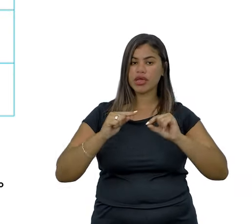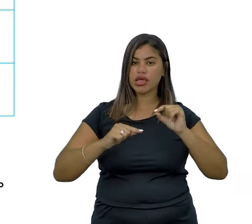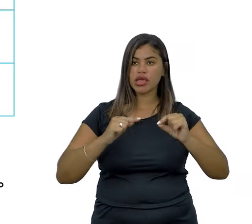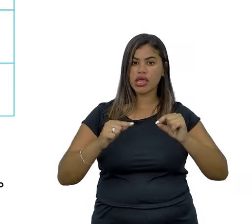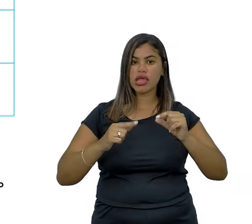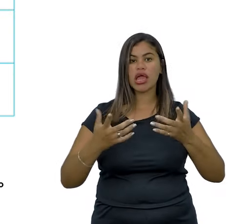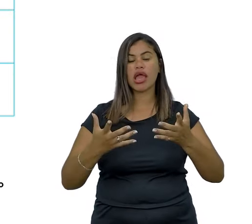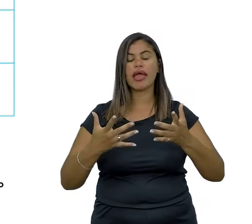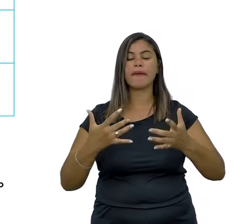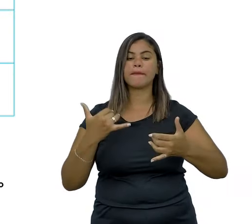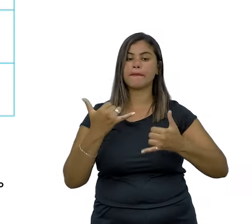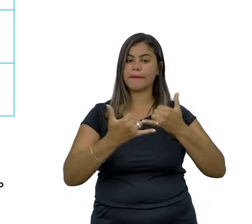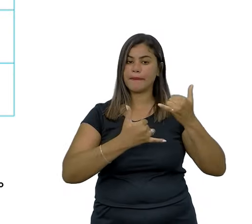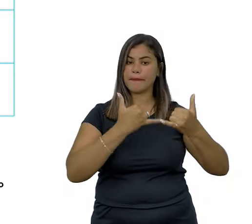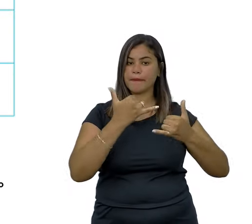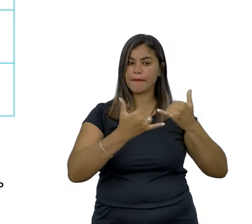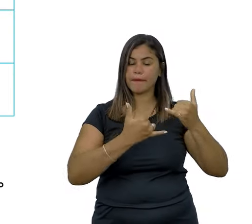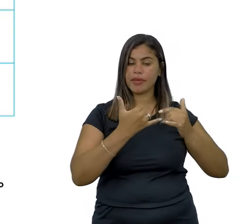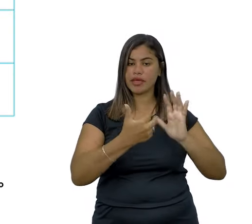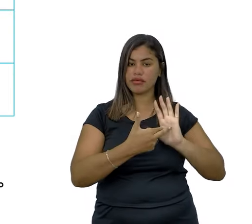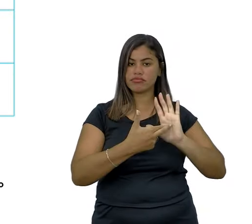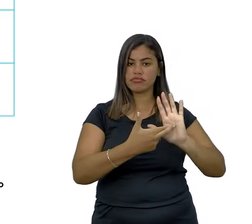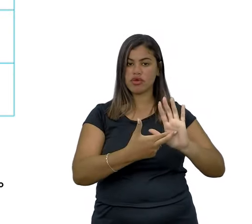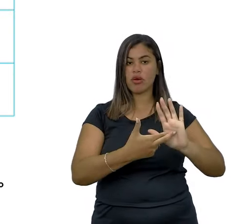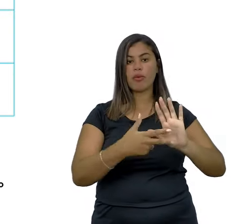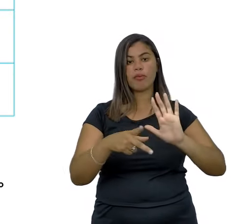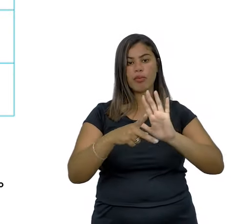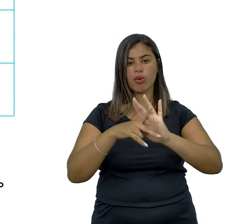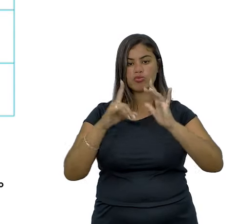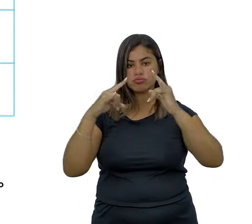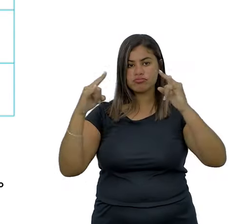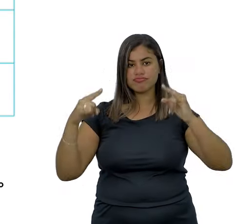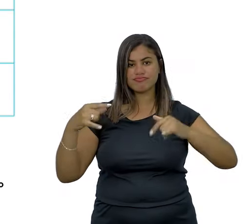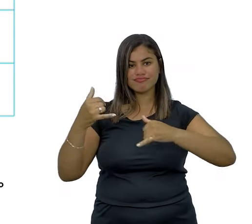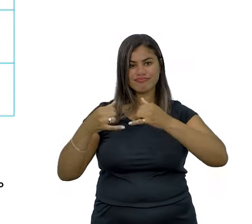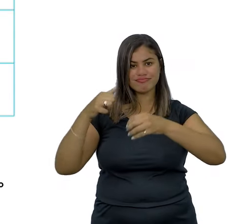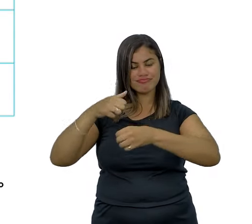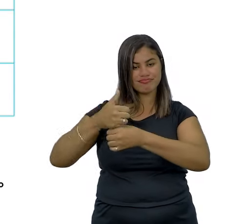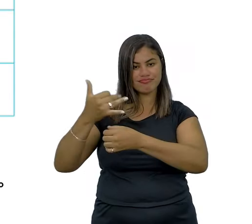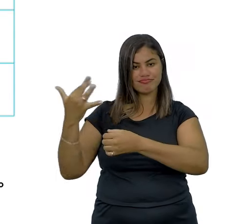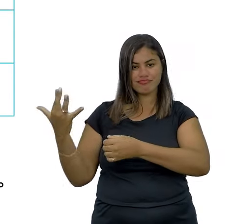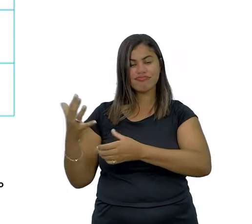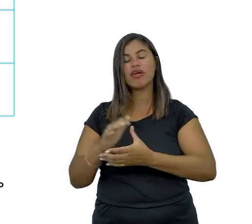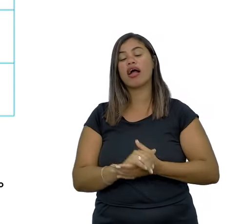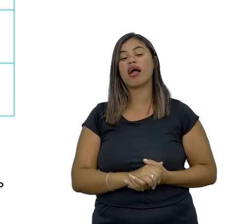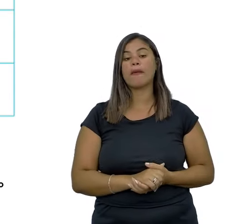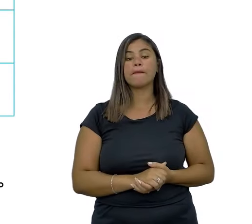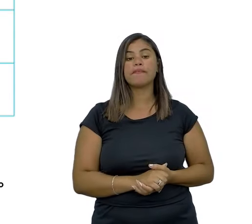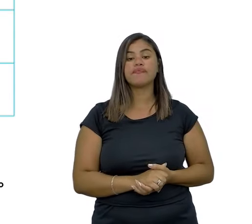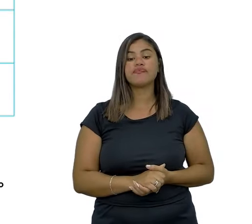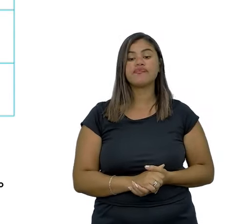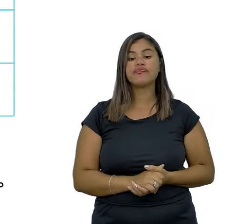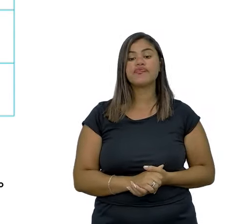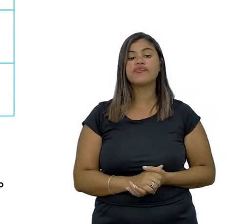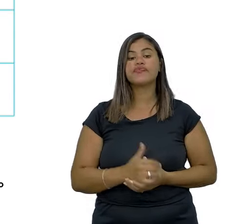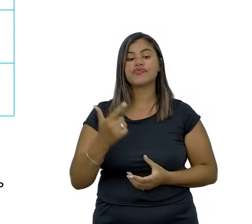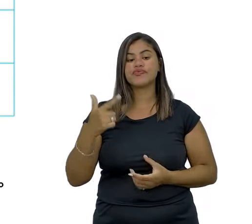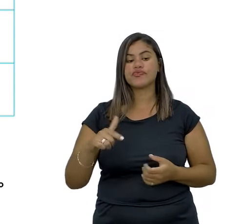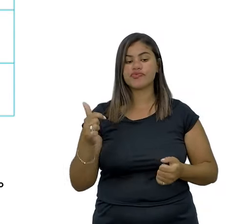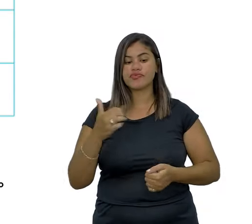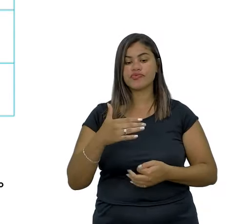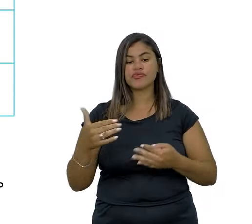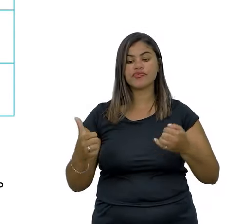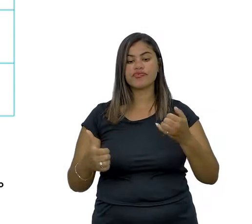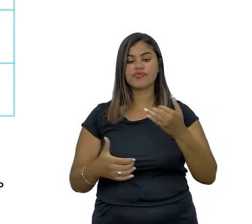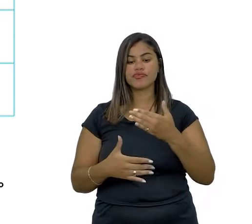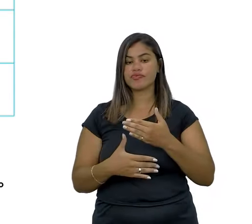de brinquedos, né, que a barraca possuía. No slide seguinte, a gente tem aí o